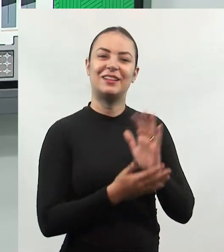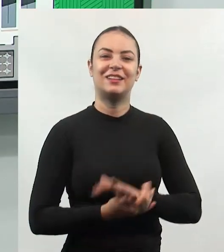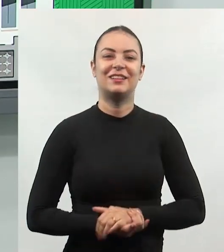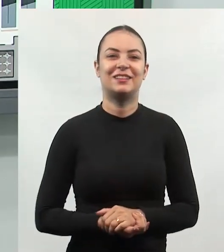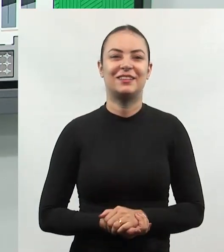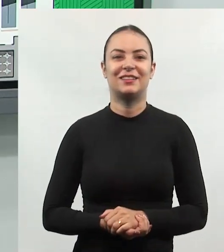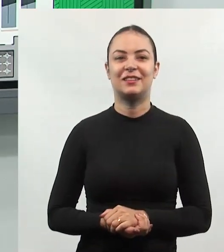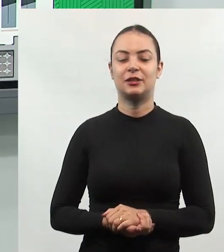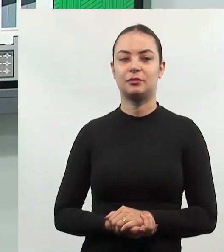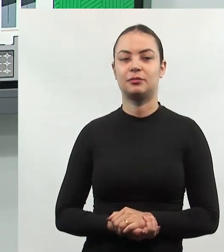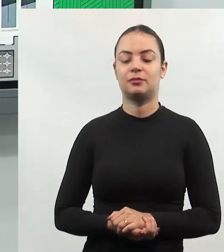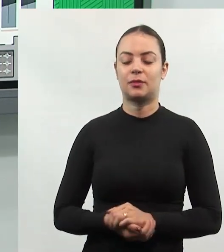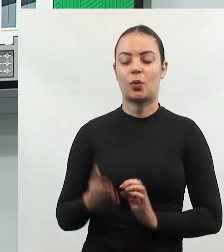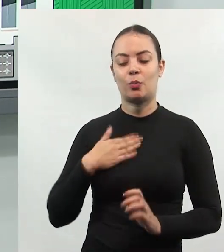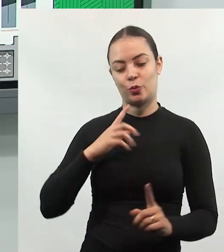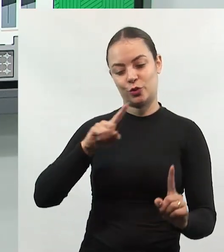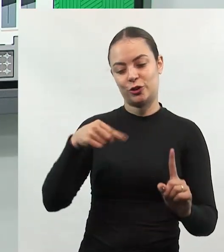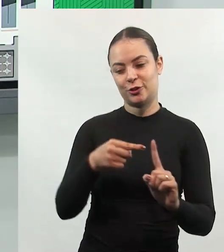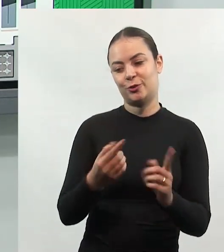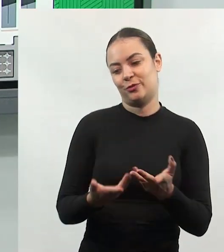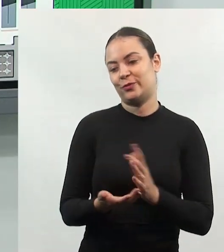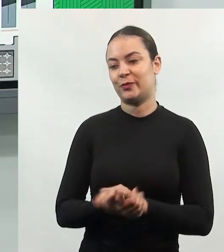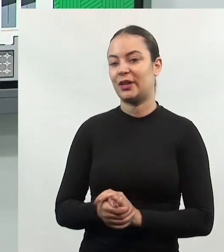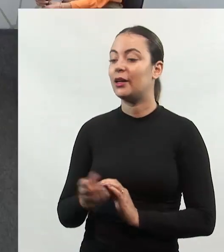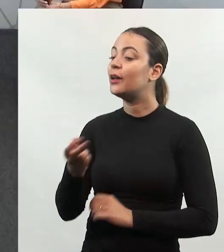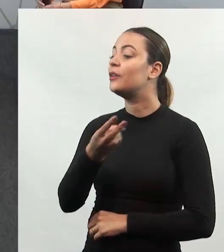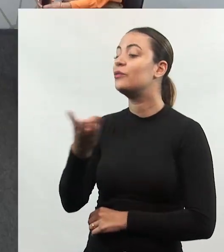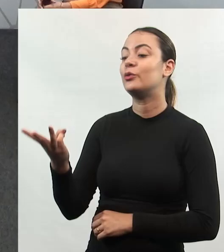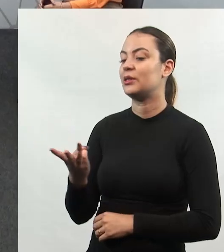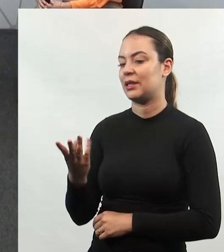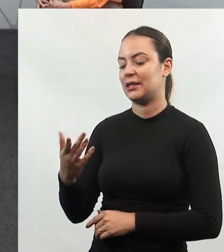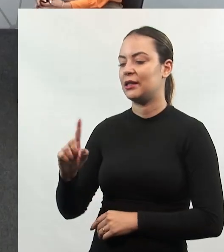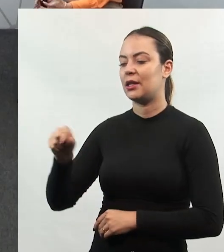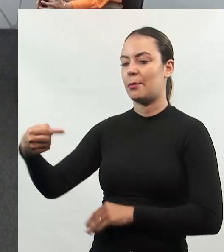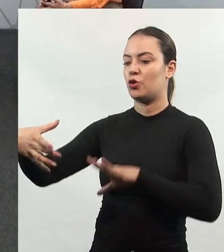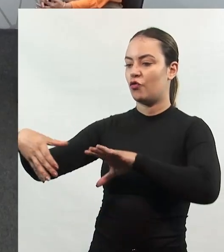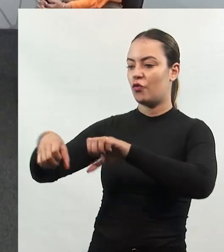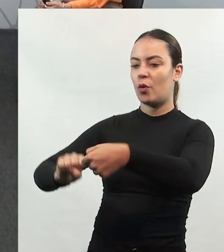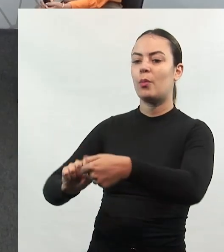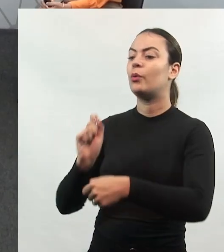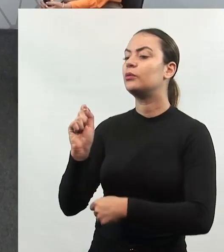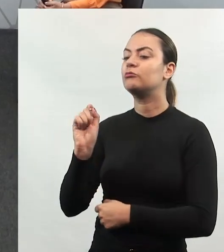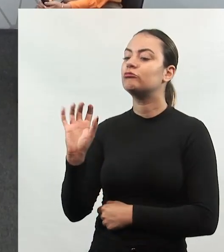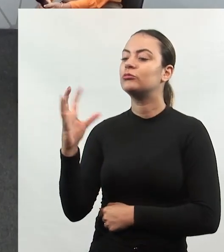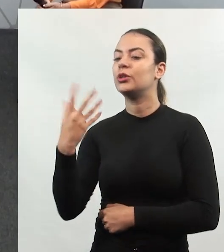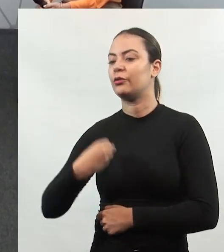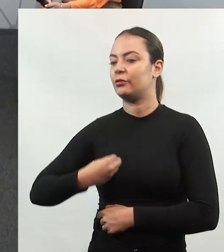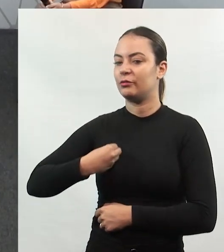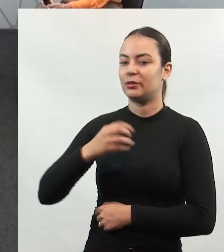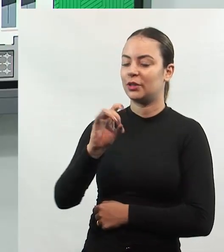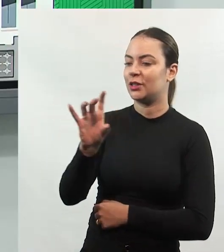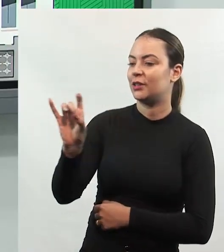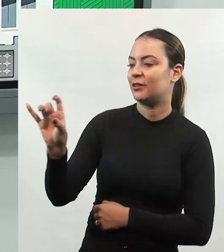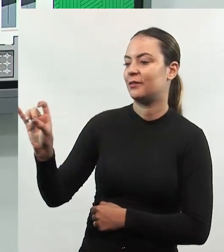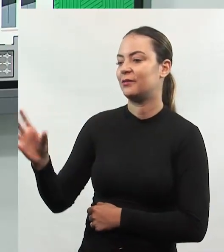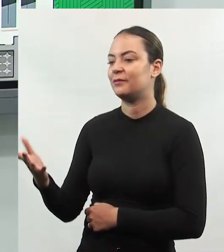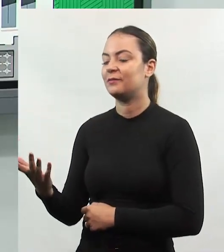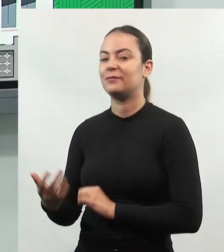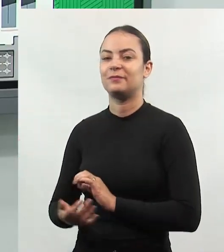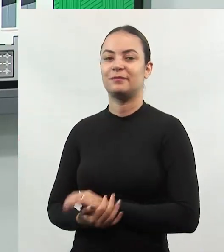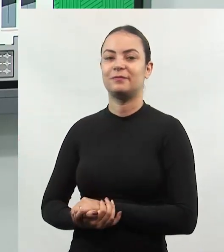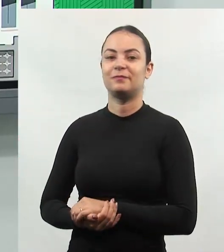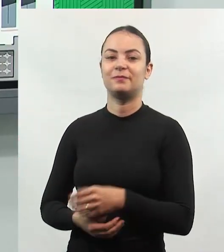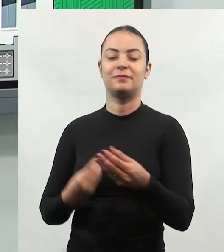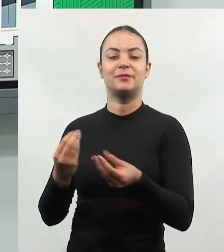umas histórias também, umas mentiras, e virei polícia e hoje eu estou cursando pedagogia no IFRO, que assim que eu me aposentar, que